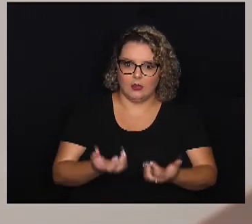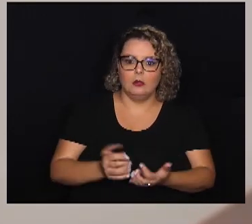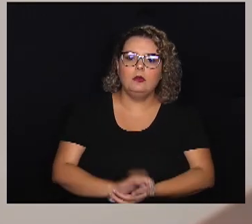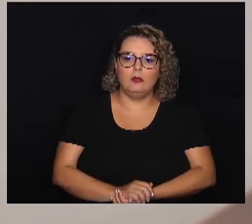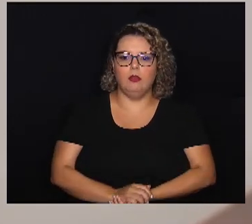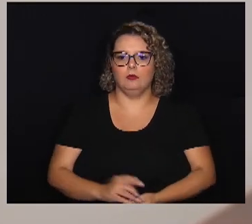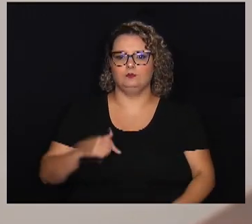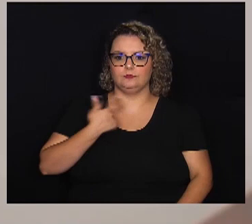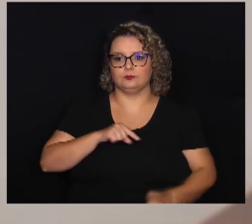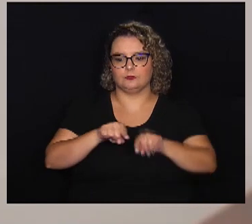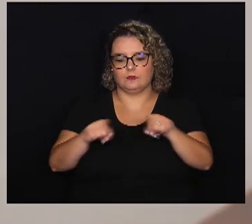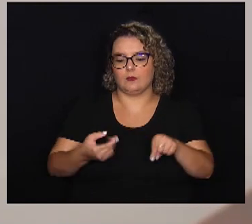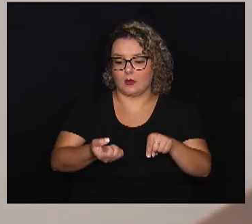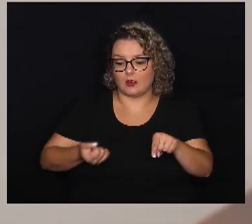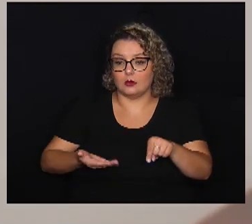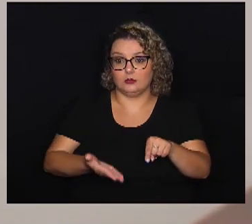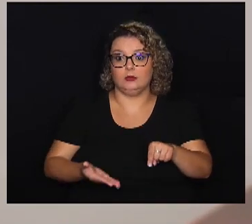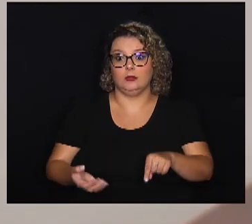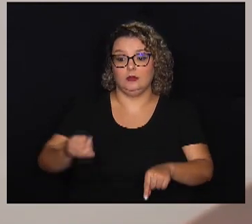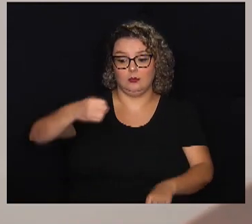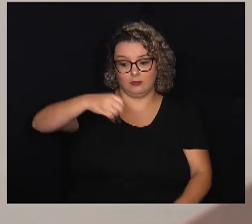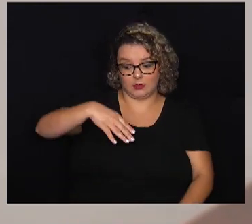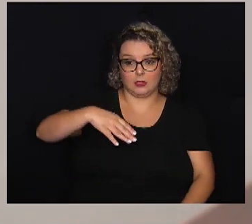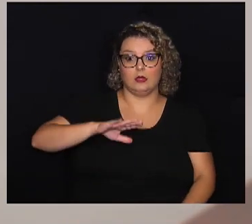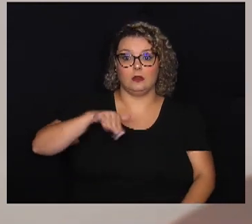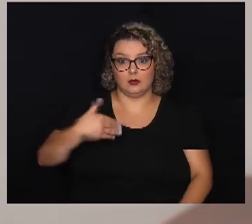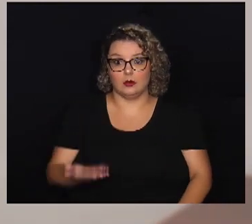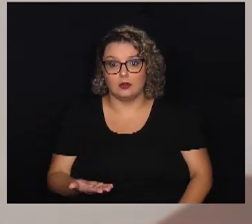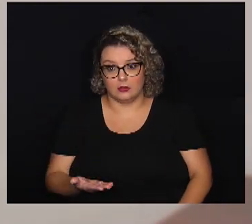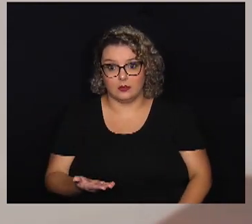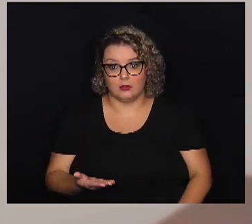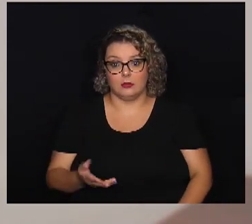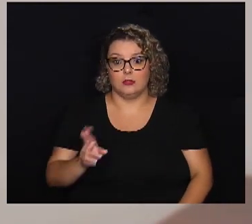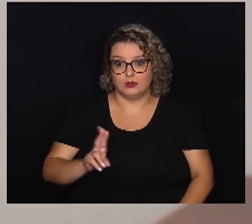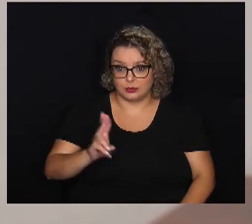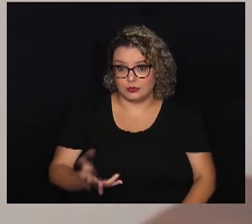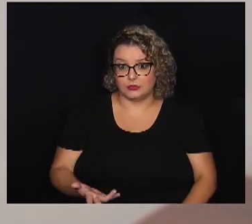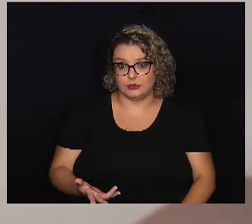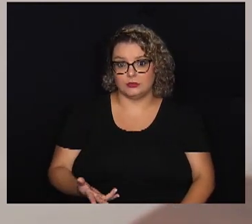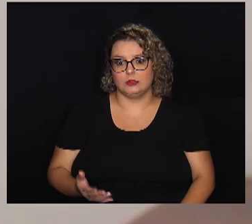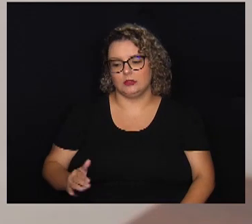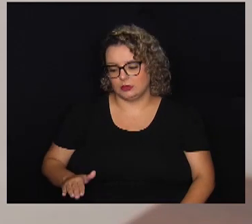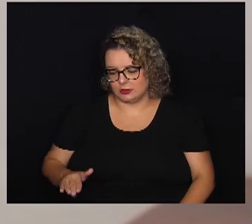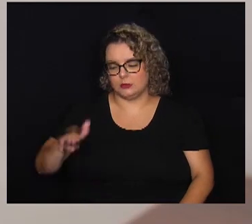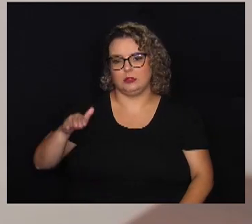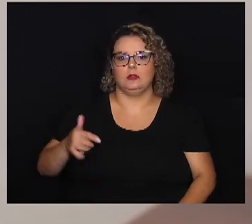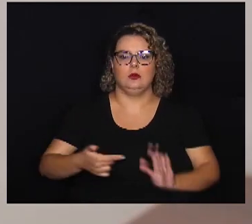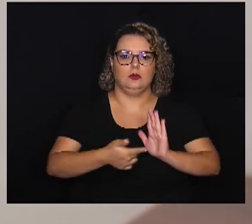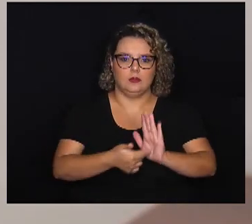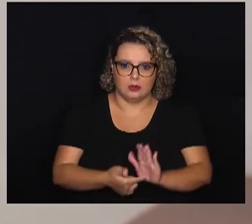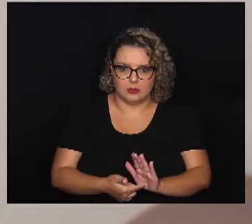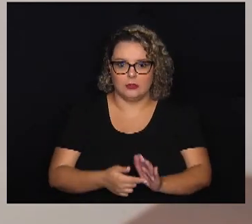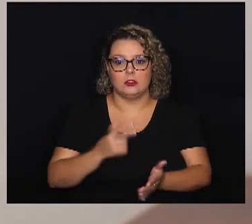E o nosso forno sempre tem uma luz acesa quando ele está em uso. Então, desde pequena, a gente sempre mostrava para ela